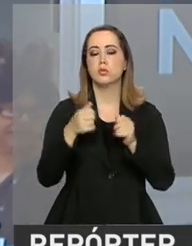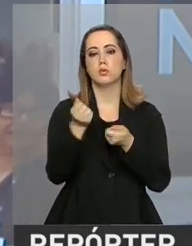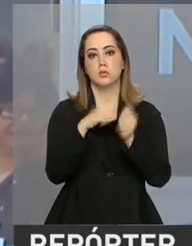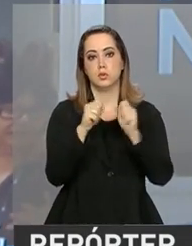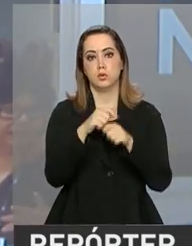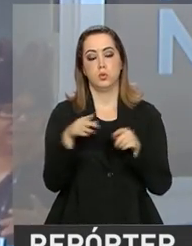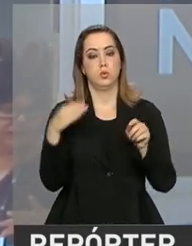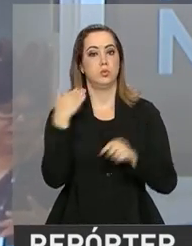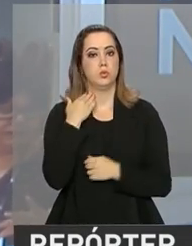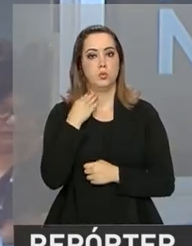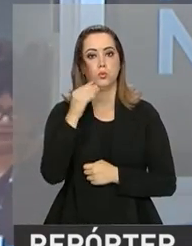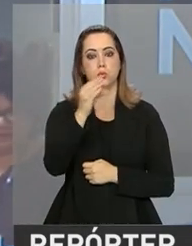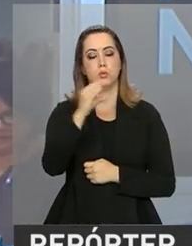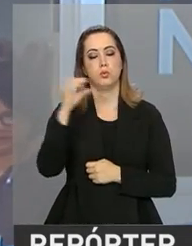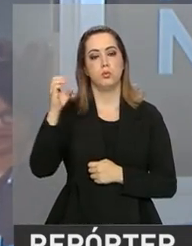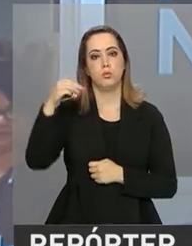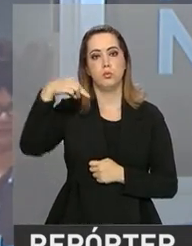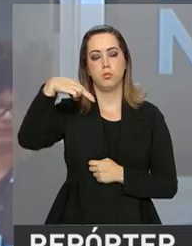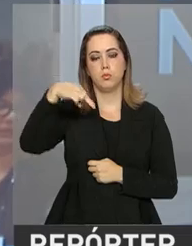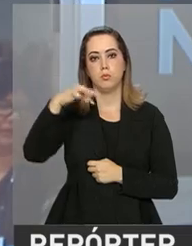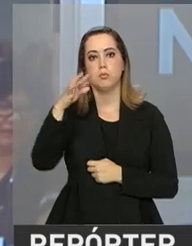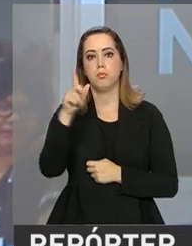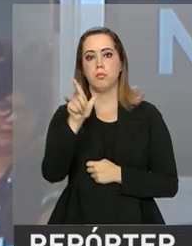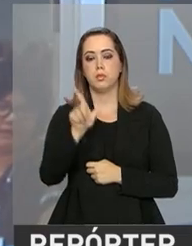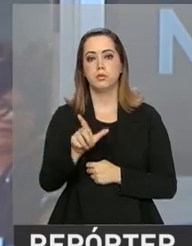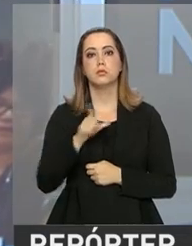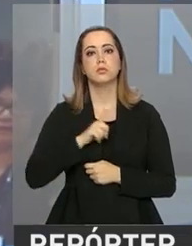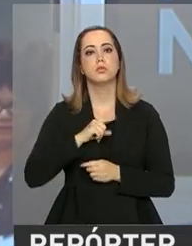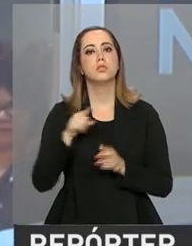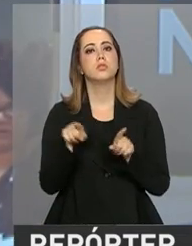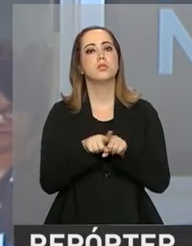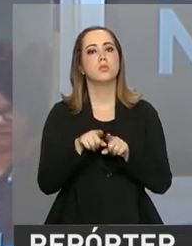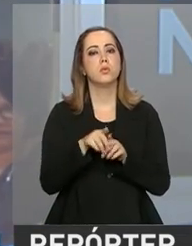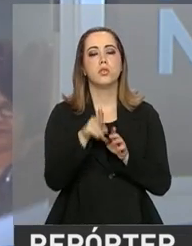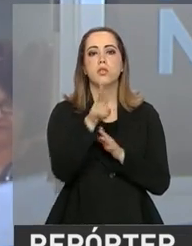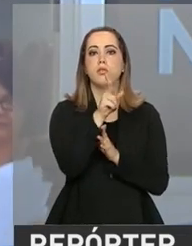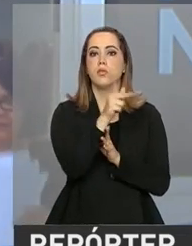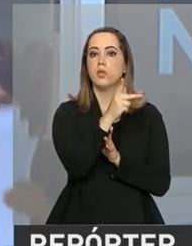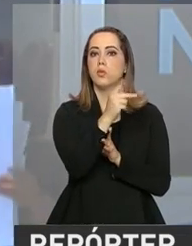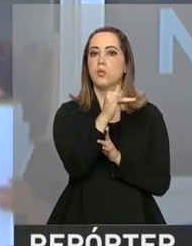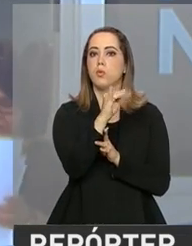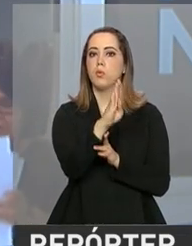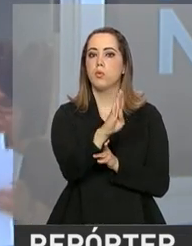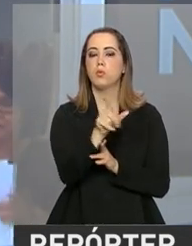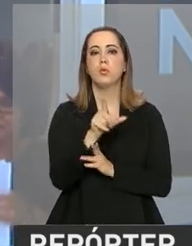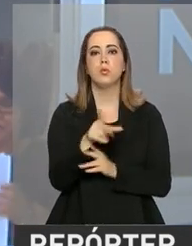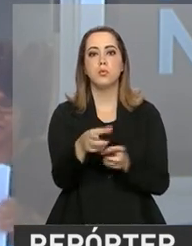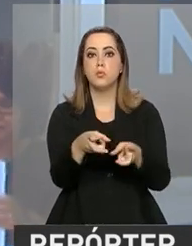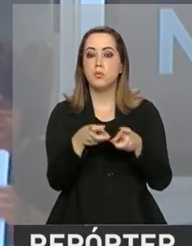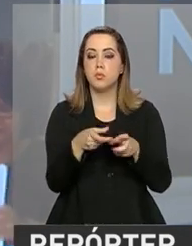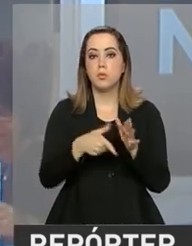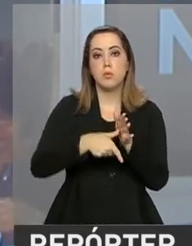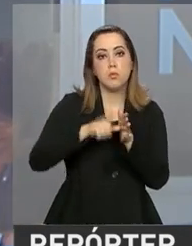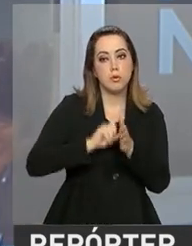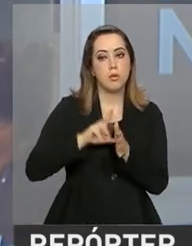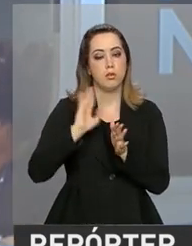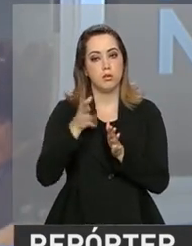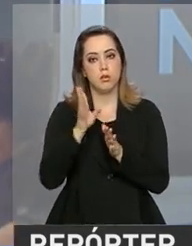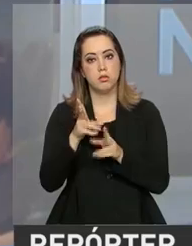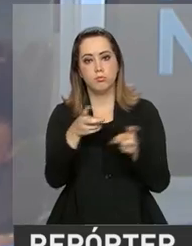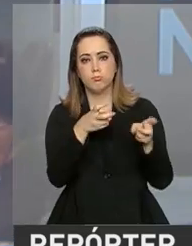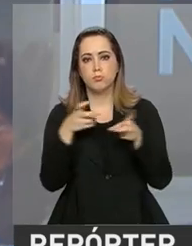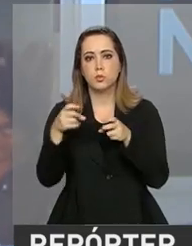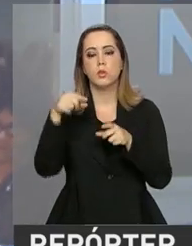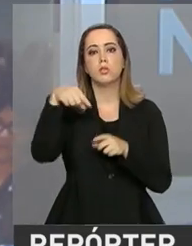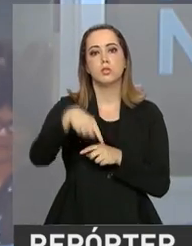um indicador que prevê o resultado do produto interno bruto antes da divulgação oficial o PIB do segundo trimestre